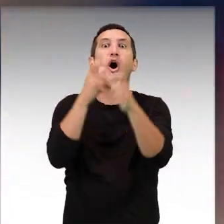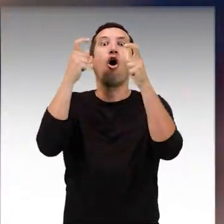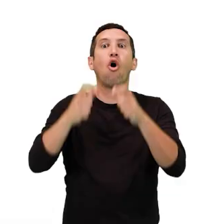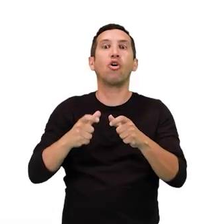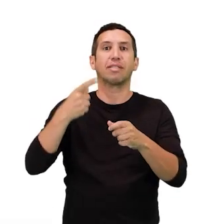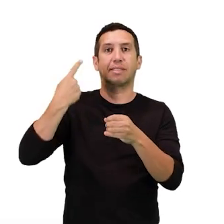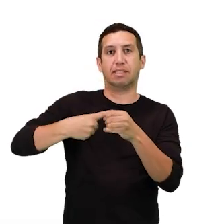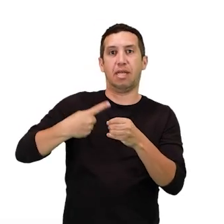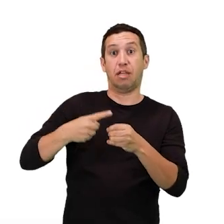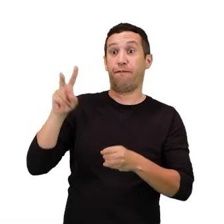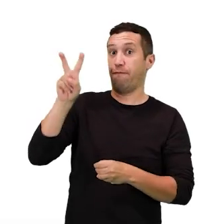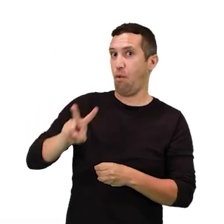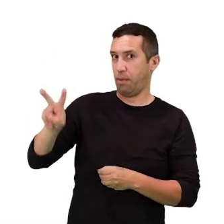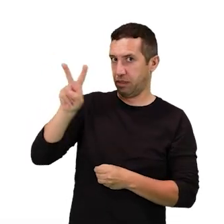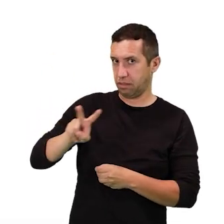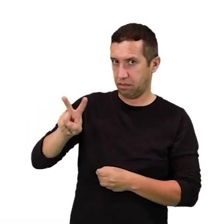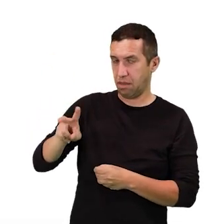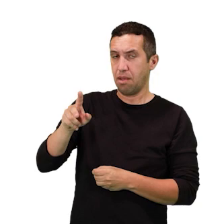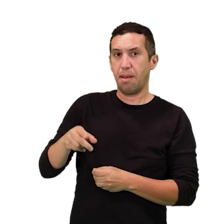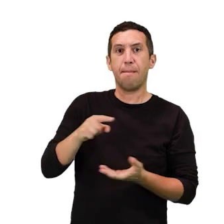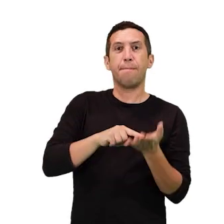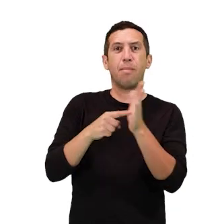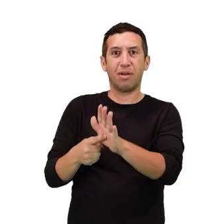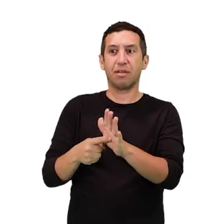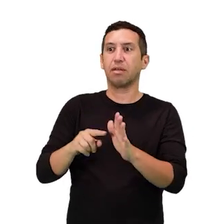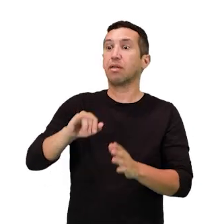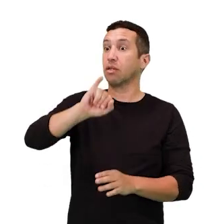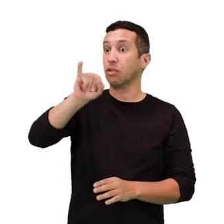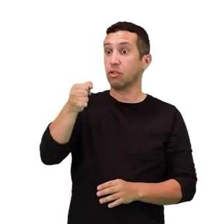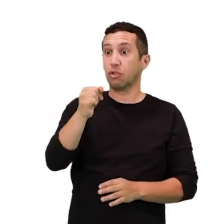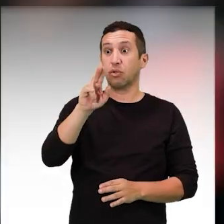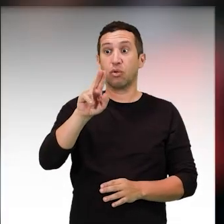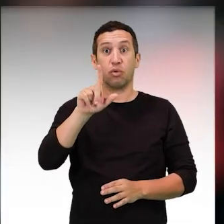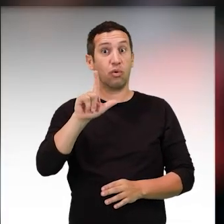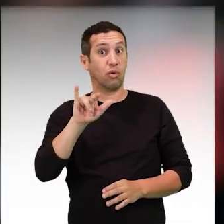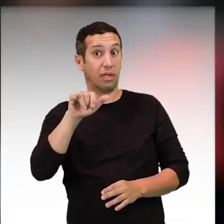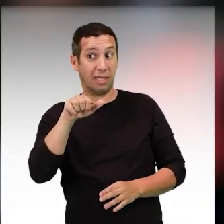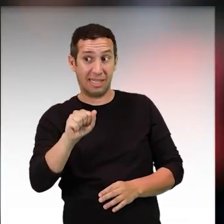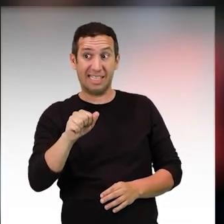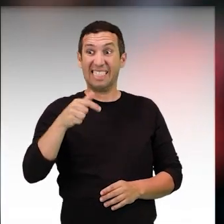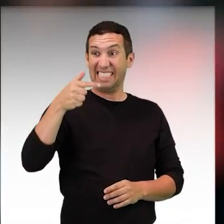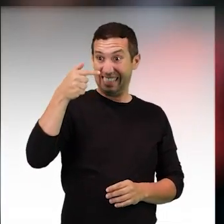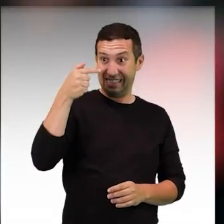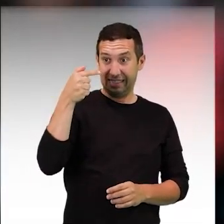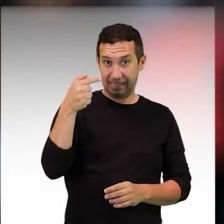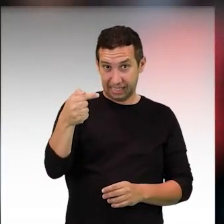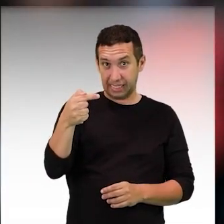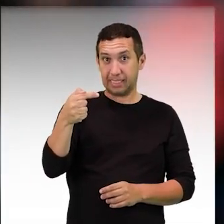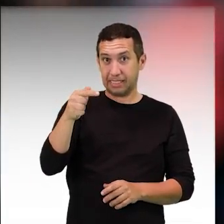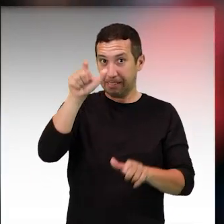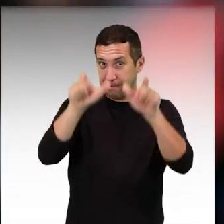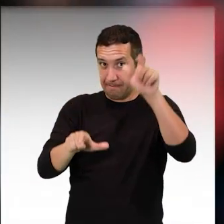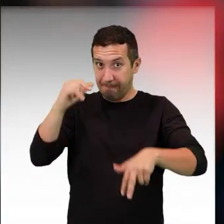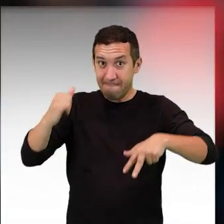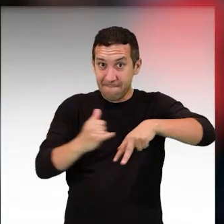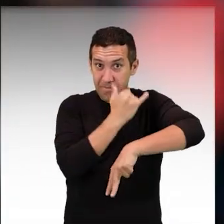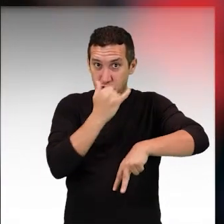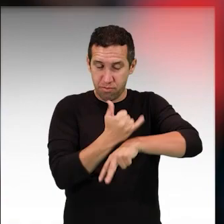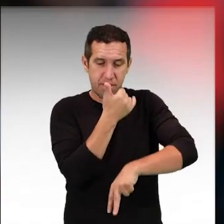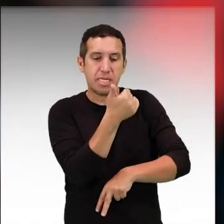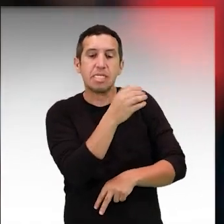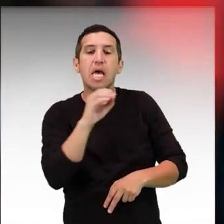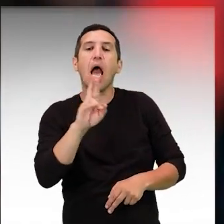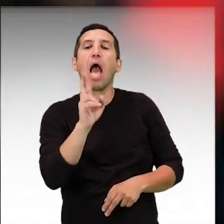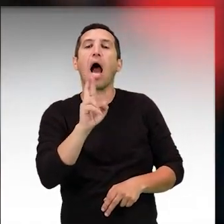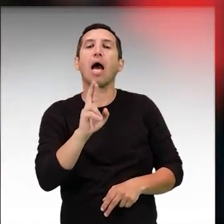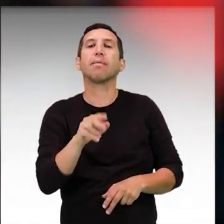Valparaíso de Goiás. As investigações apontam que Juliana obrigava 7 vítimas a repassar diariamente R$100